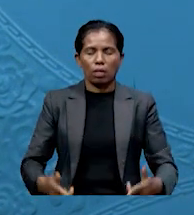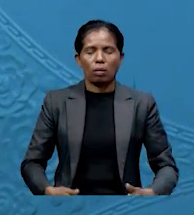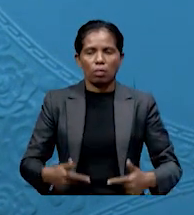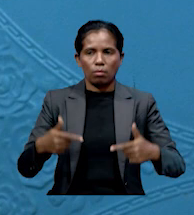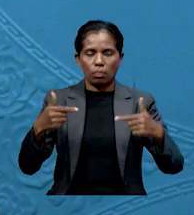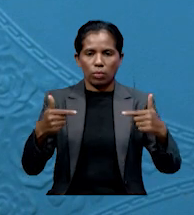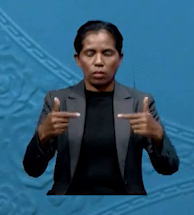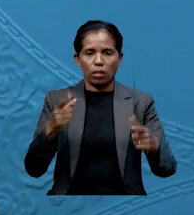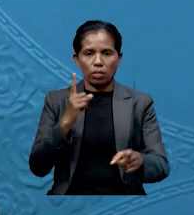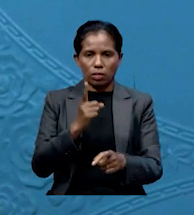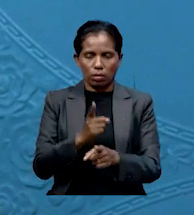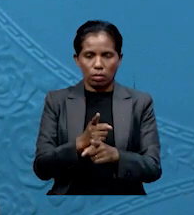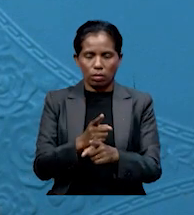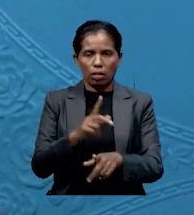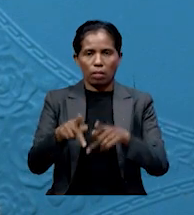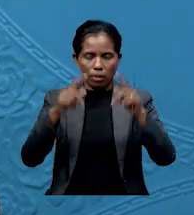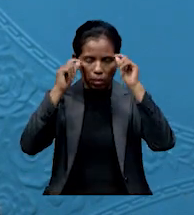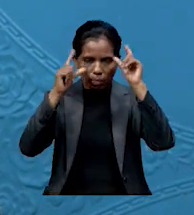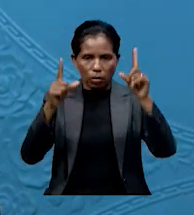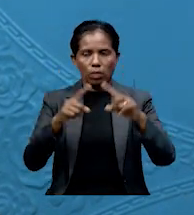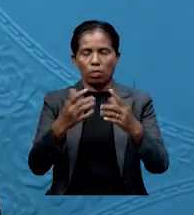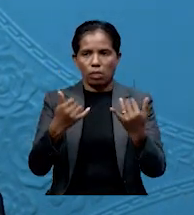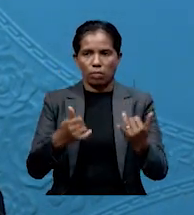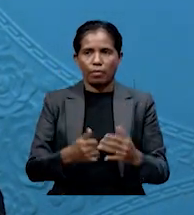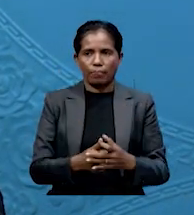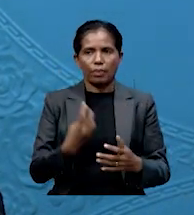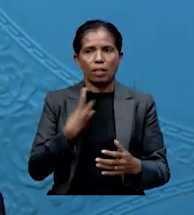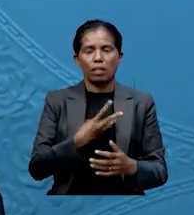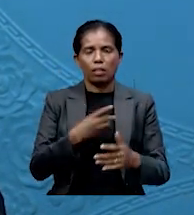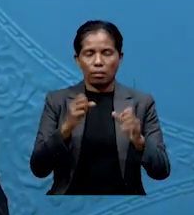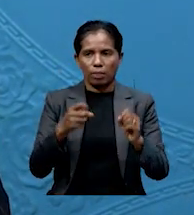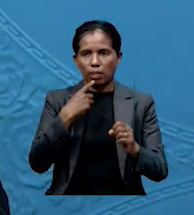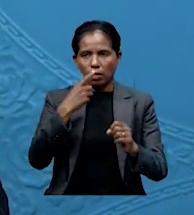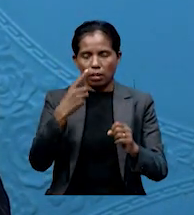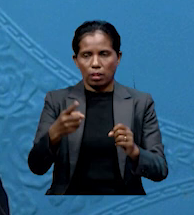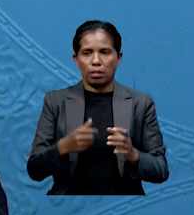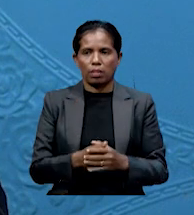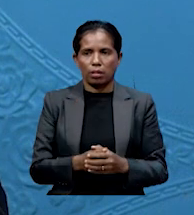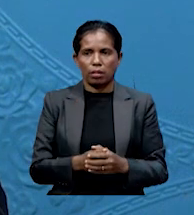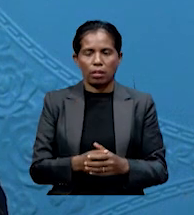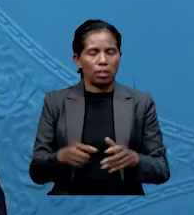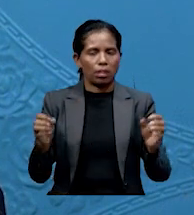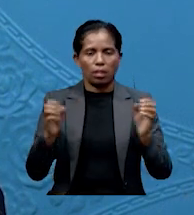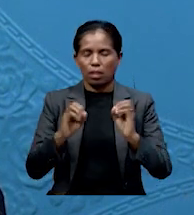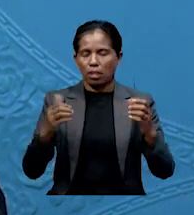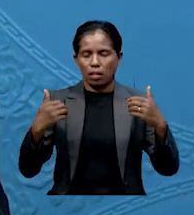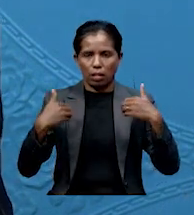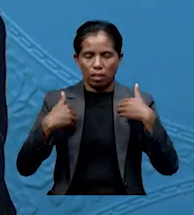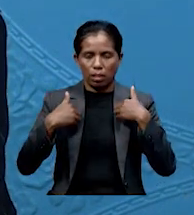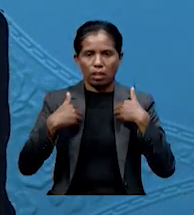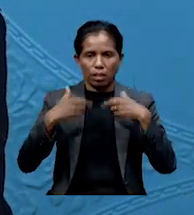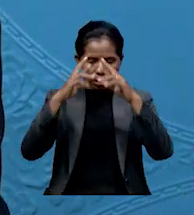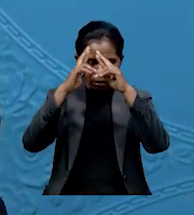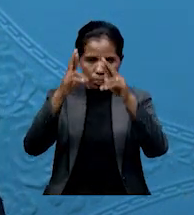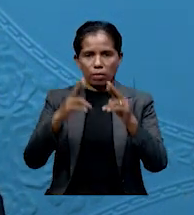realidade povo timor nien de hoy né né it beldehan moral né menos situan moral badak ituan tamba